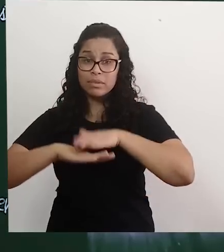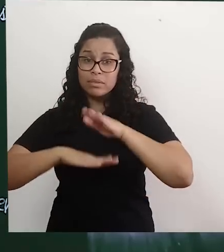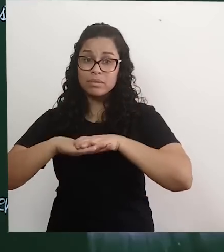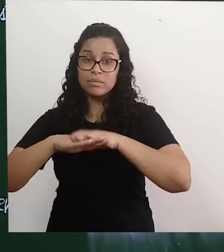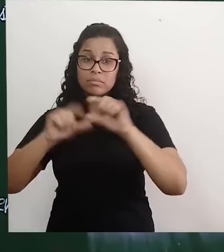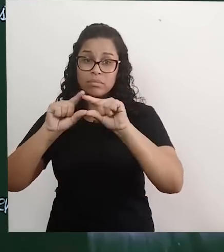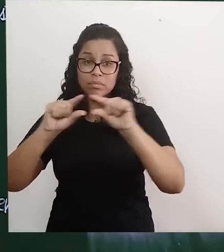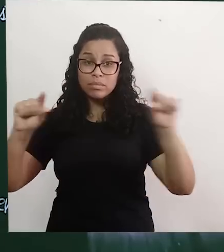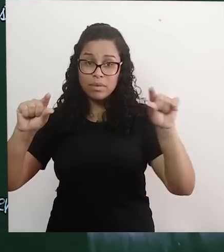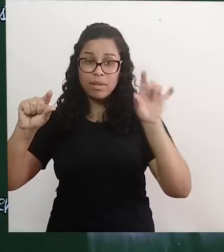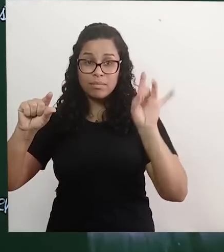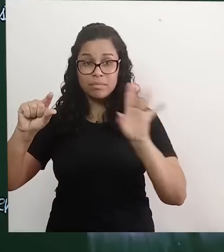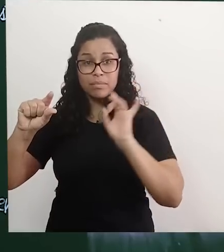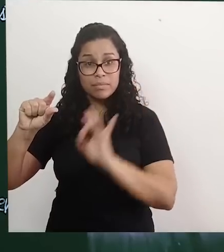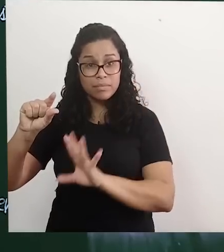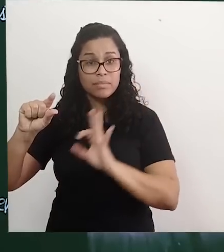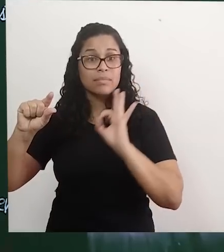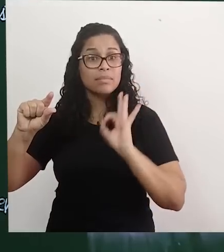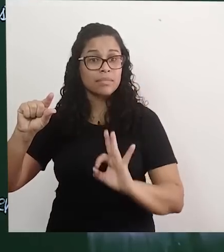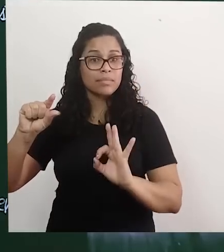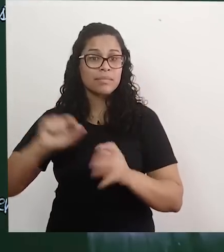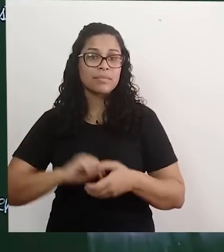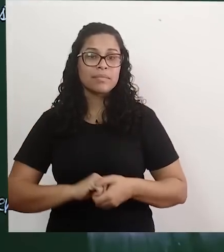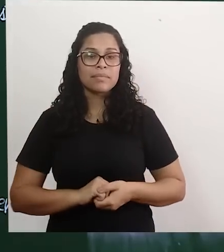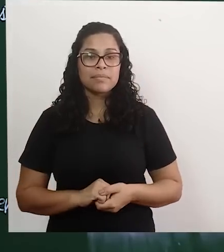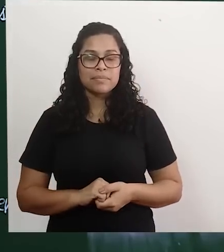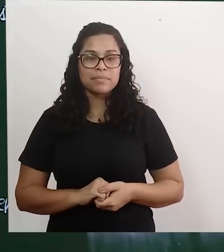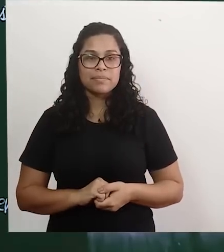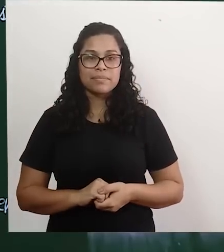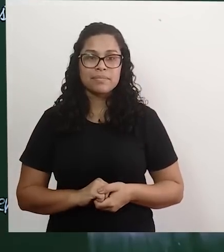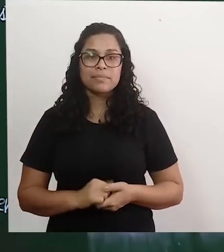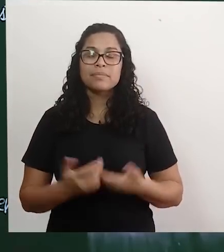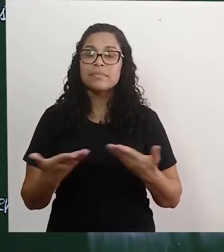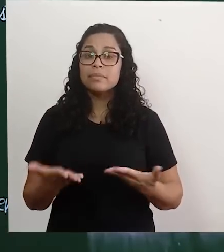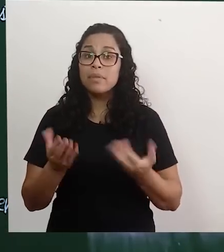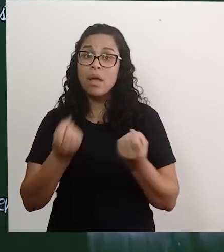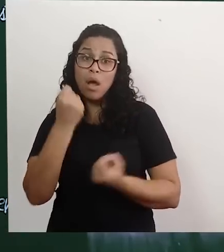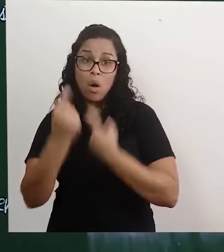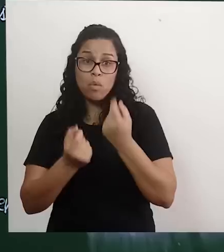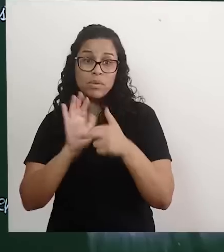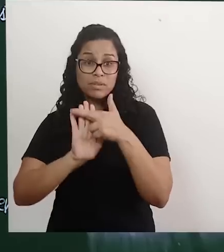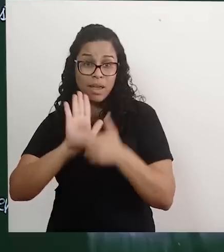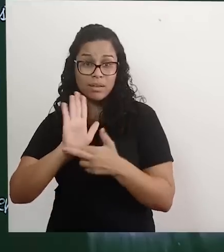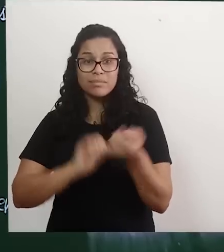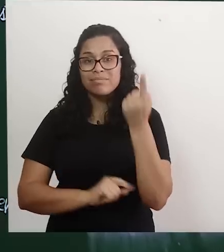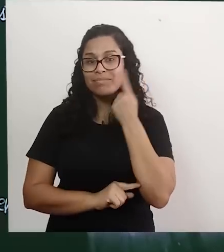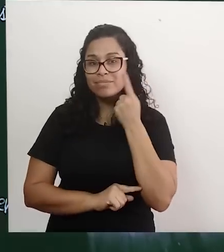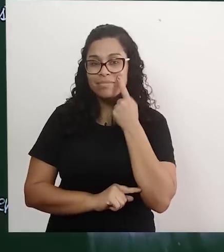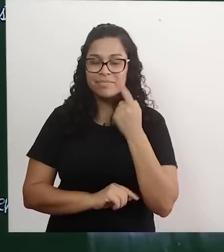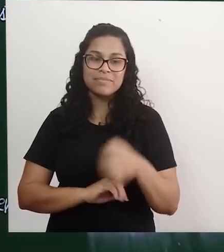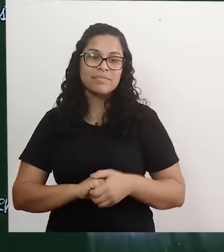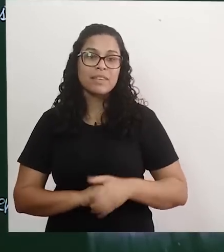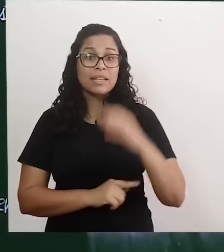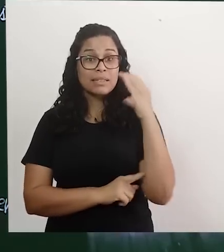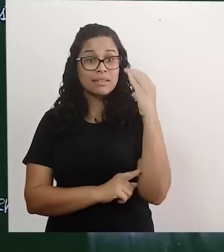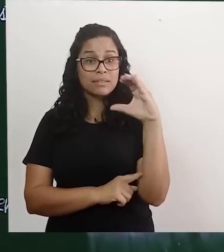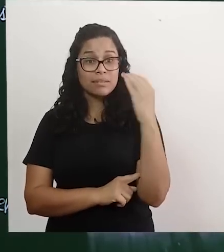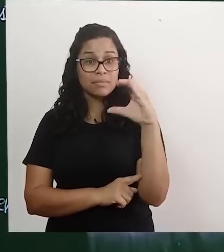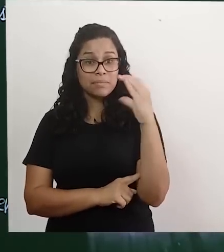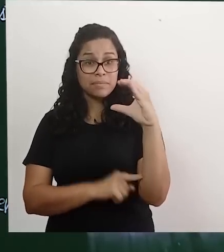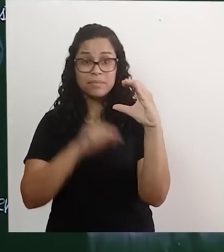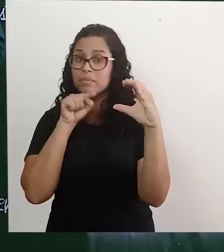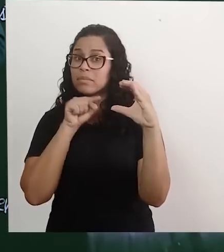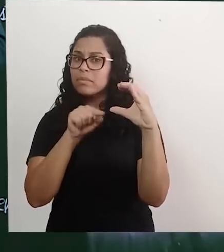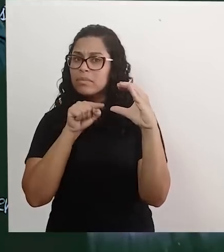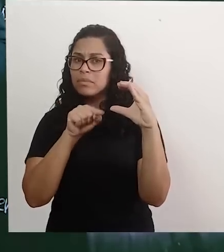precisam ser colocados, cada parte desse dígrafo, em uma linha, ok? Vamos ver algumas regras específicas? Vamos ver a regra do C cedilha, esse